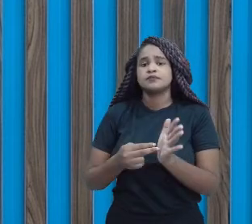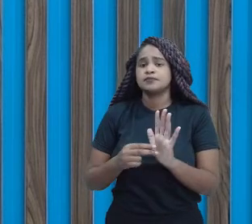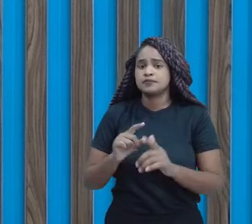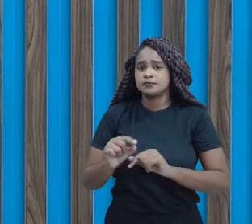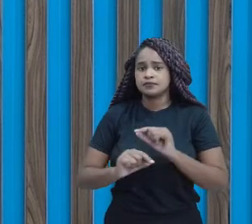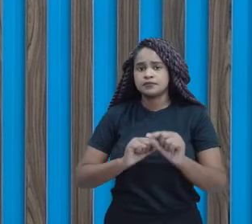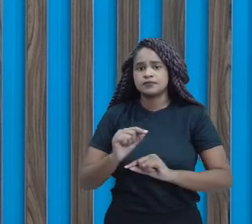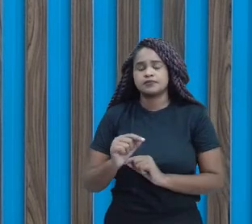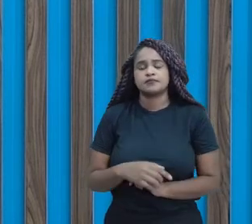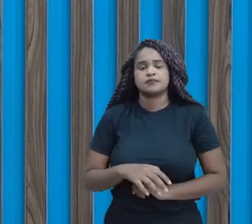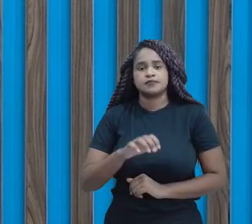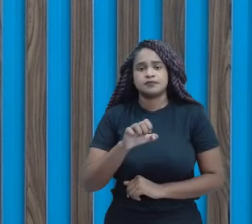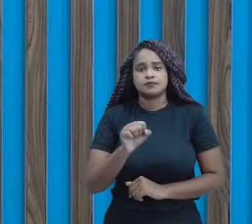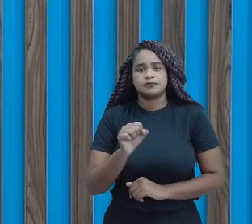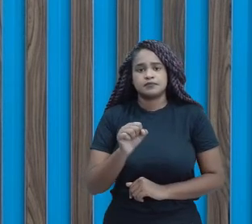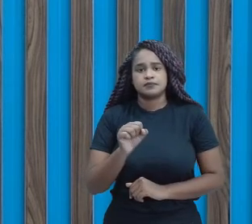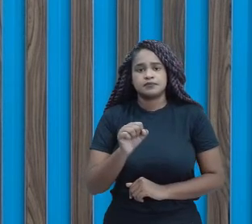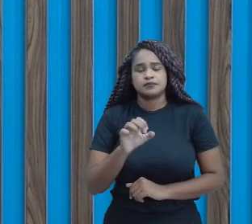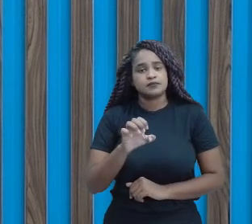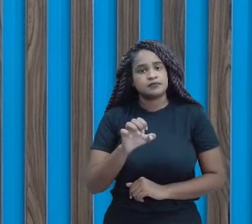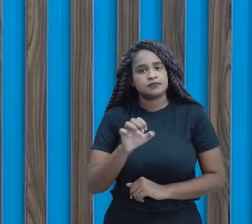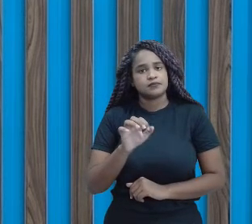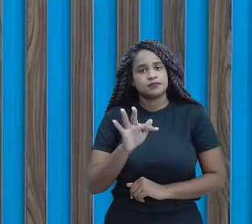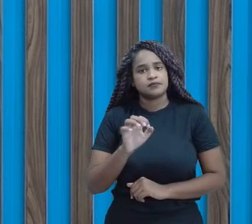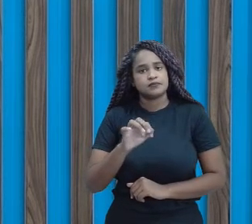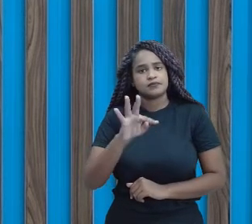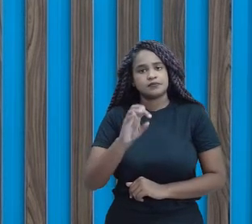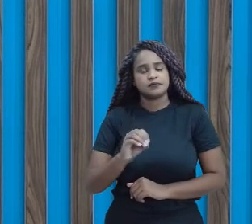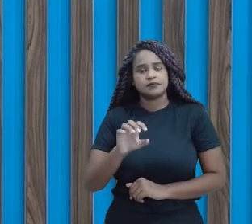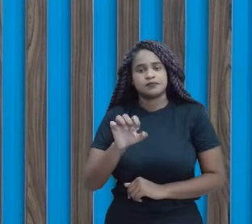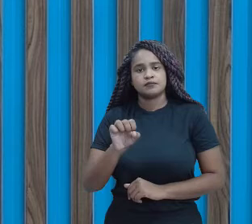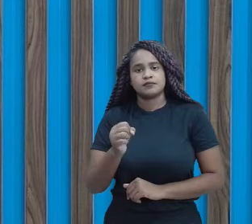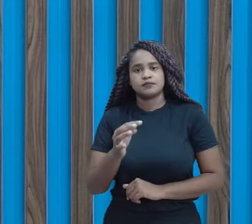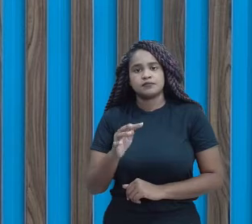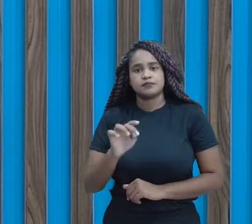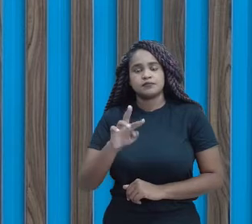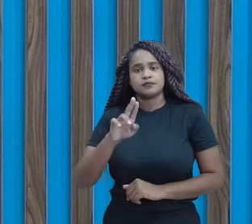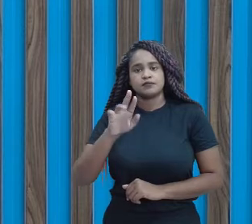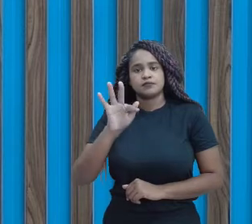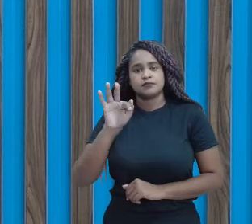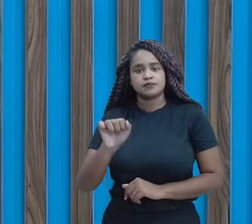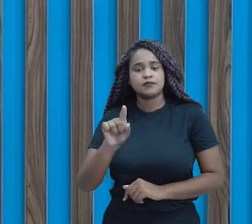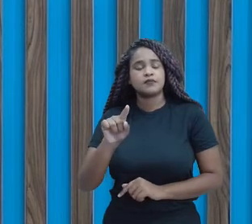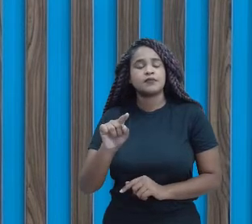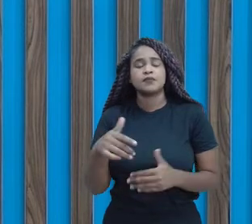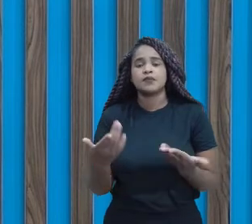questão? Efeito estufa é quando a temperatura da Terra,